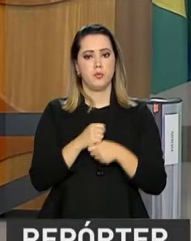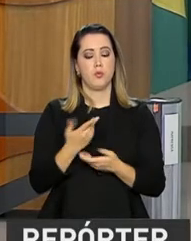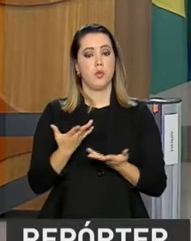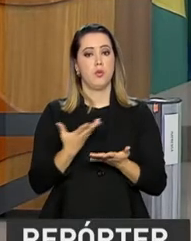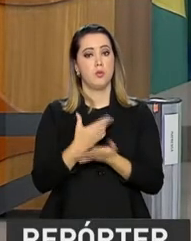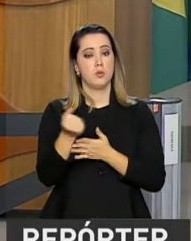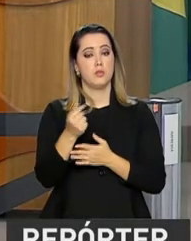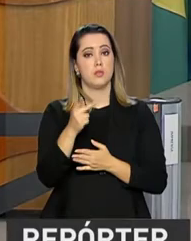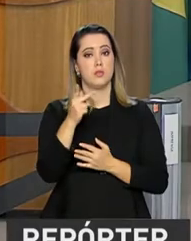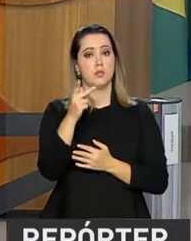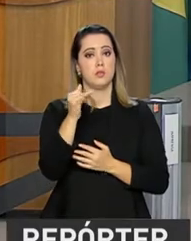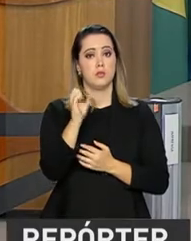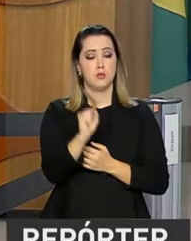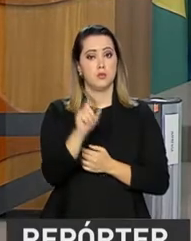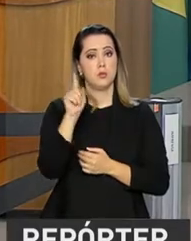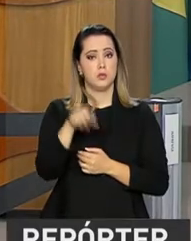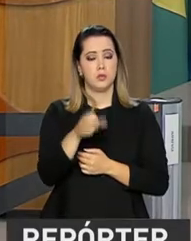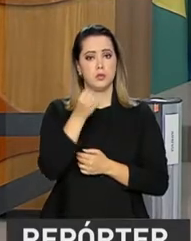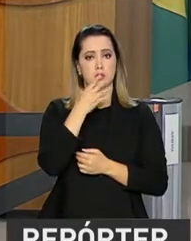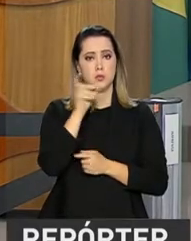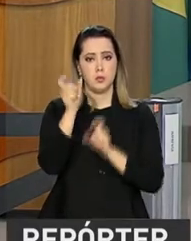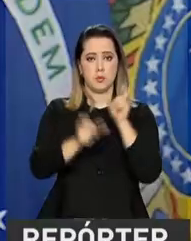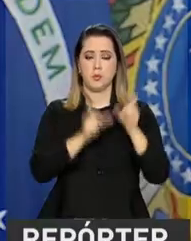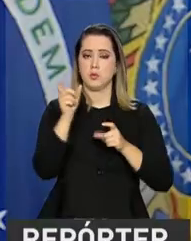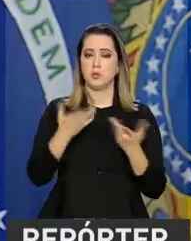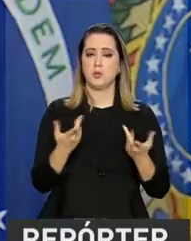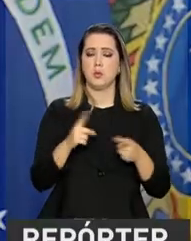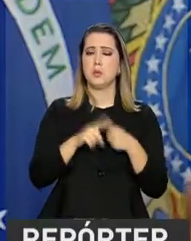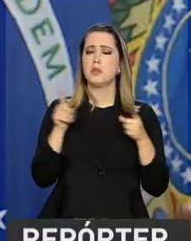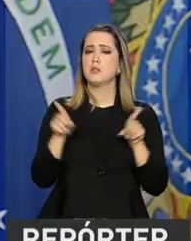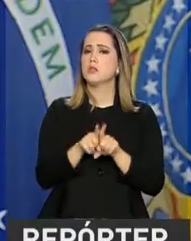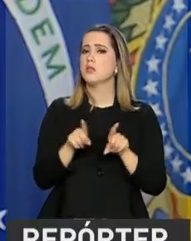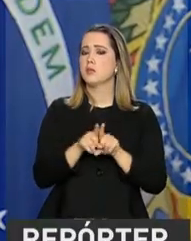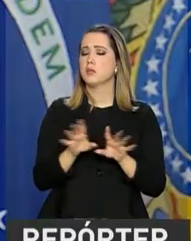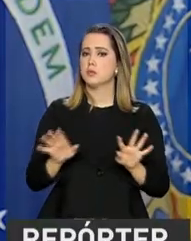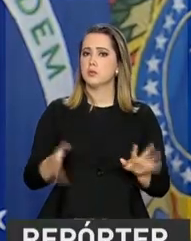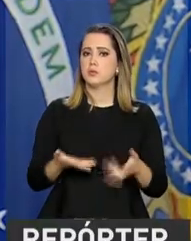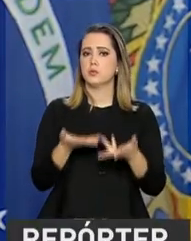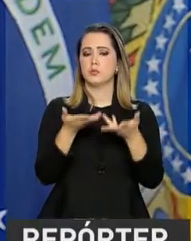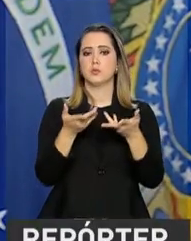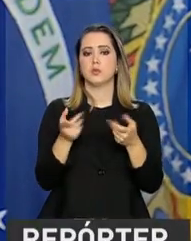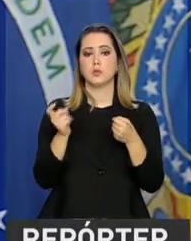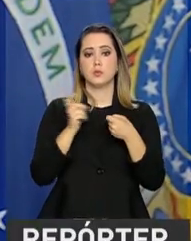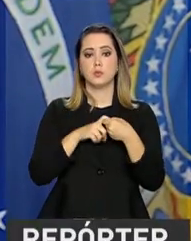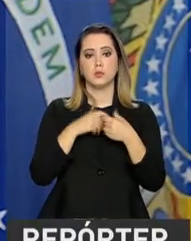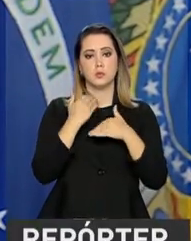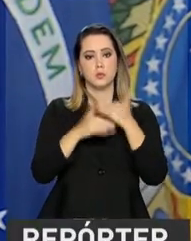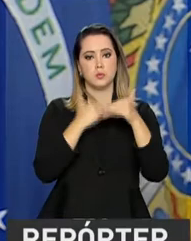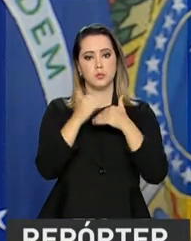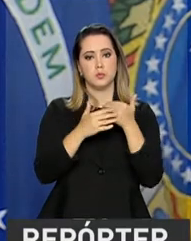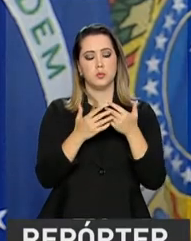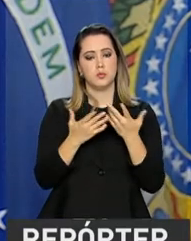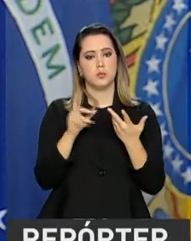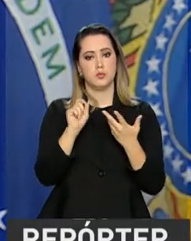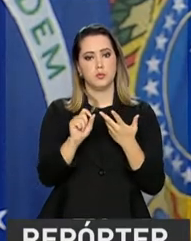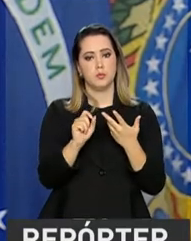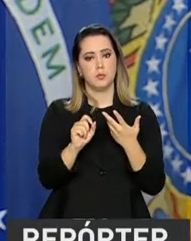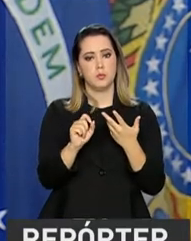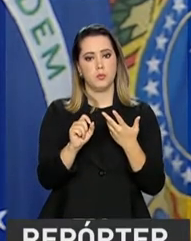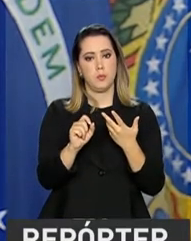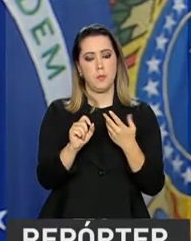é positivo para os beneficiados mas é também mais um estímulo para a retomada do crescimento